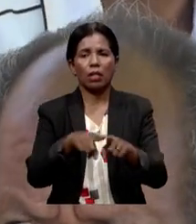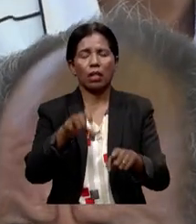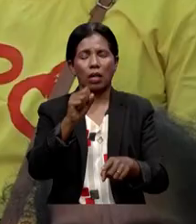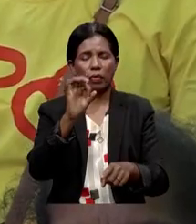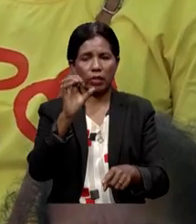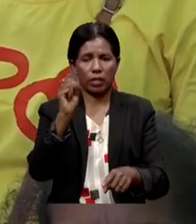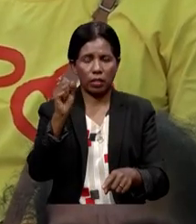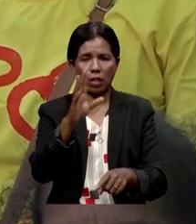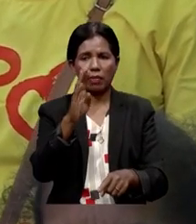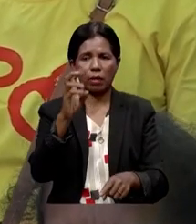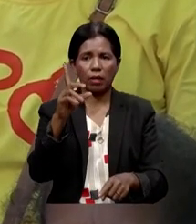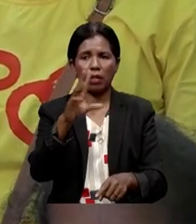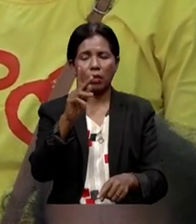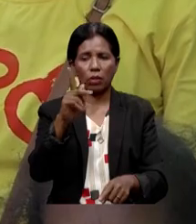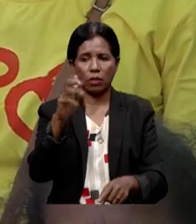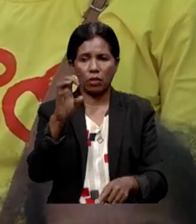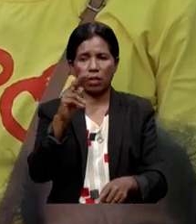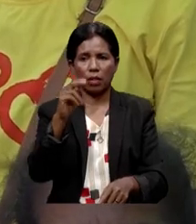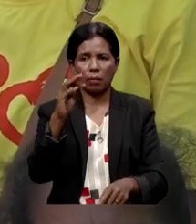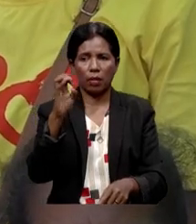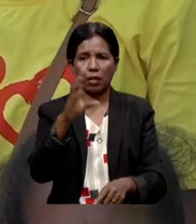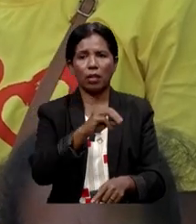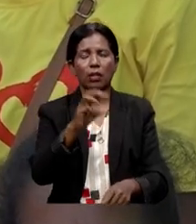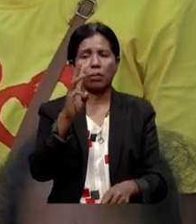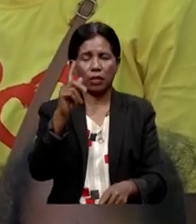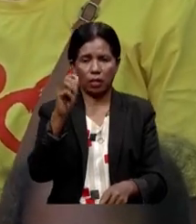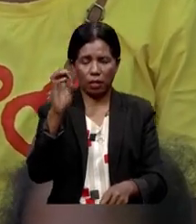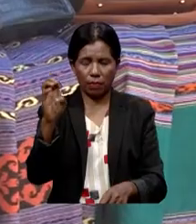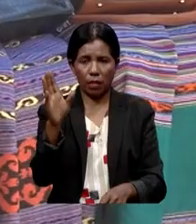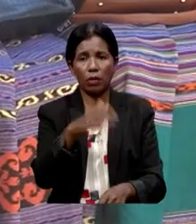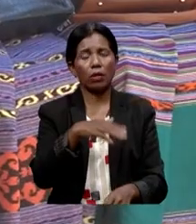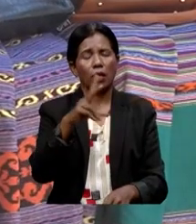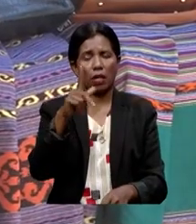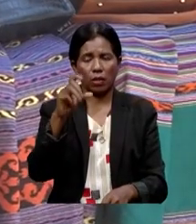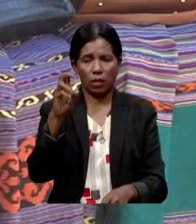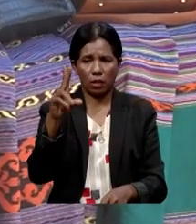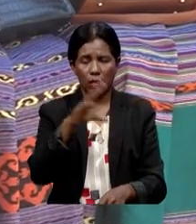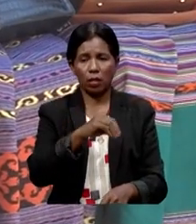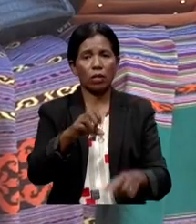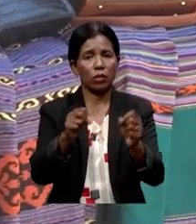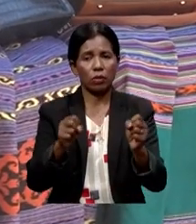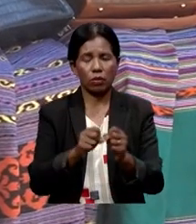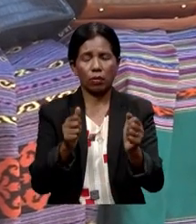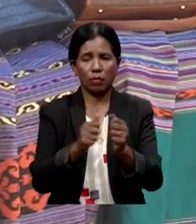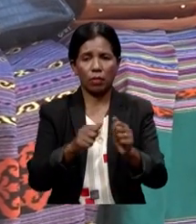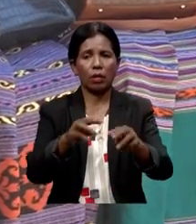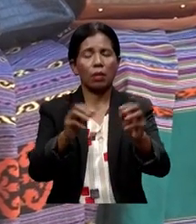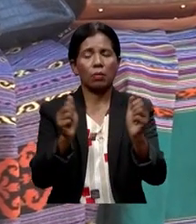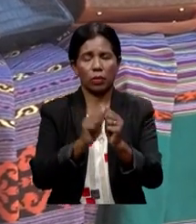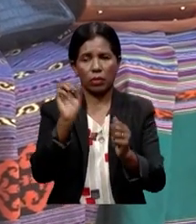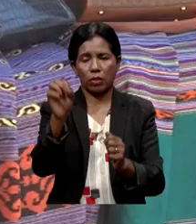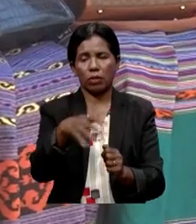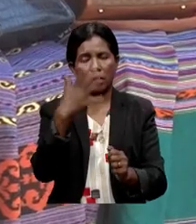Afasa, Afabala, Cruza, Namanei, Watame no Lakuleu, enquanto total Suku e aquele que é Mutukato Stolone Lima,